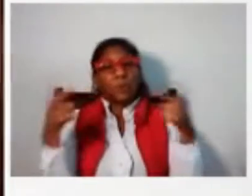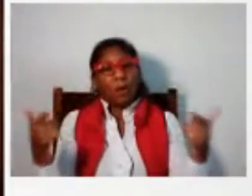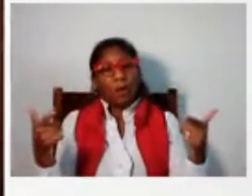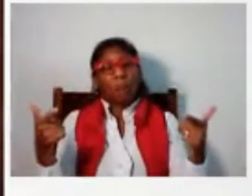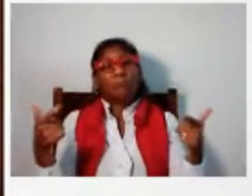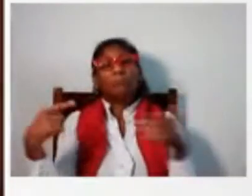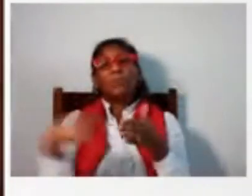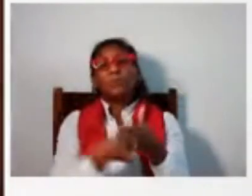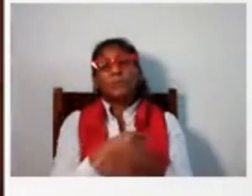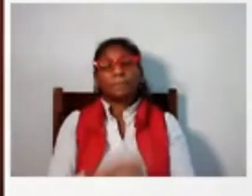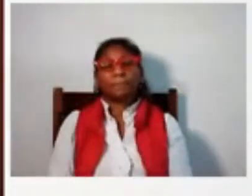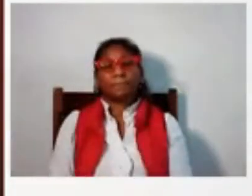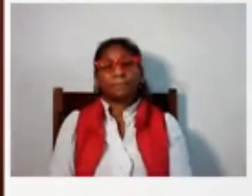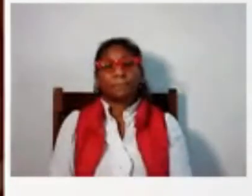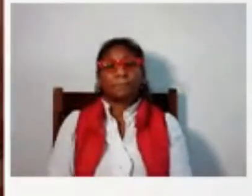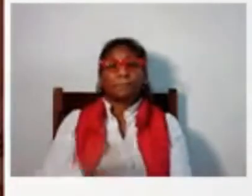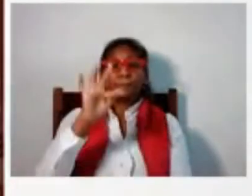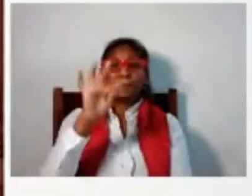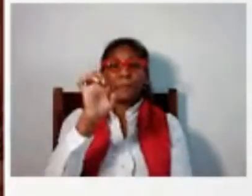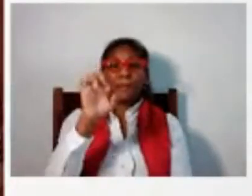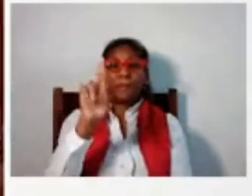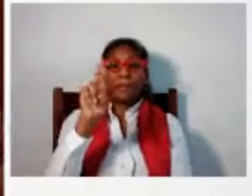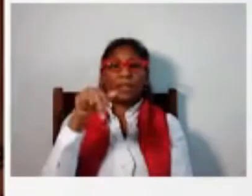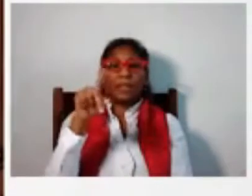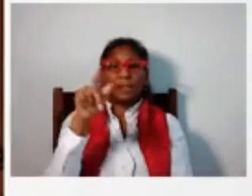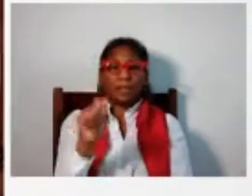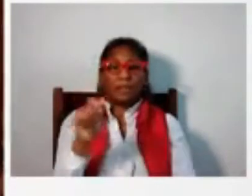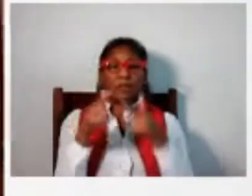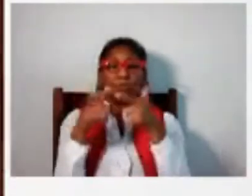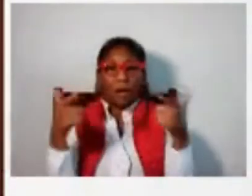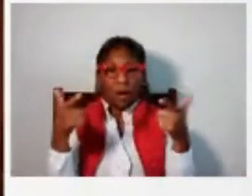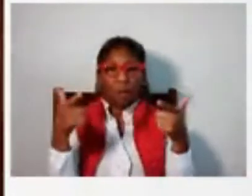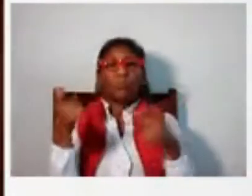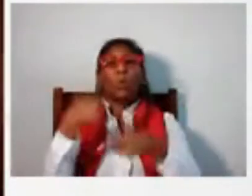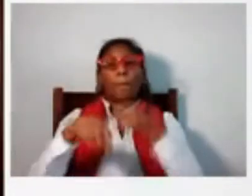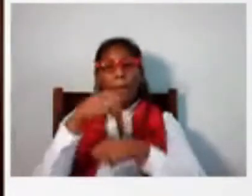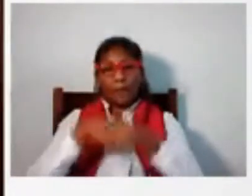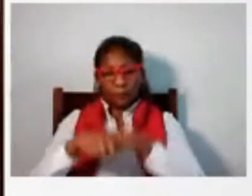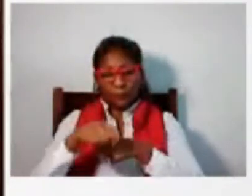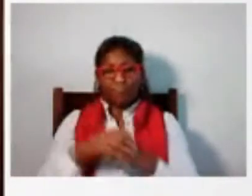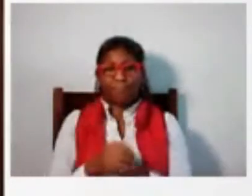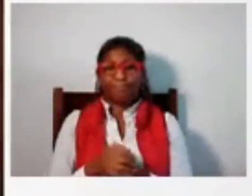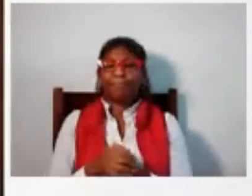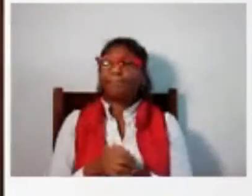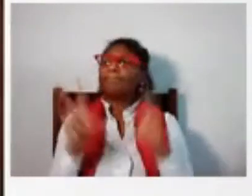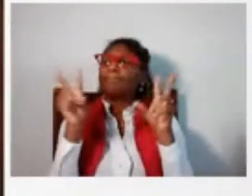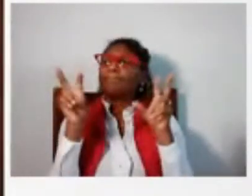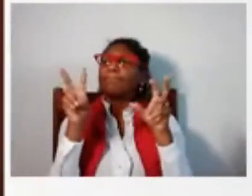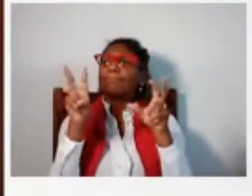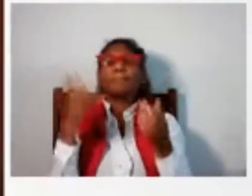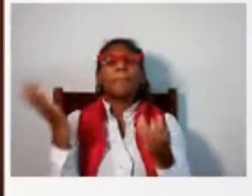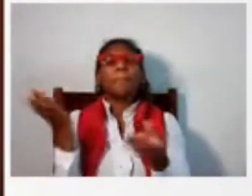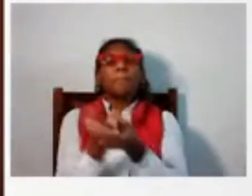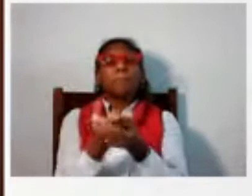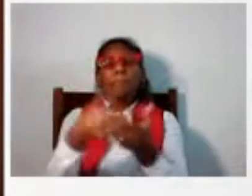responder aqui a Fernanda Crâncio, do Jornal do Comércio. Quais as sanções o governo deve aplicar